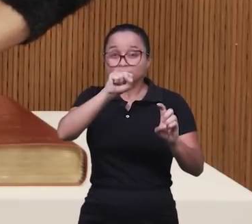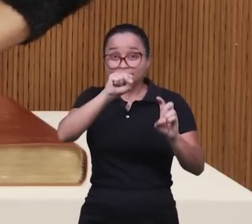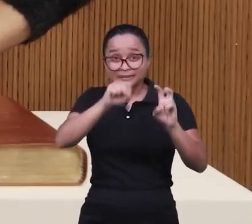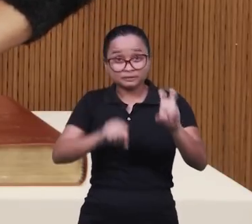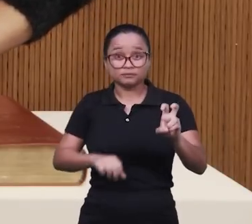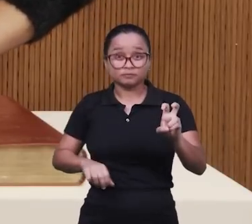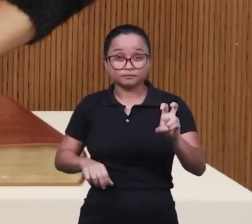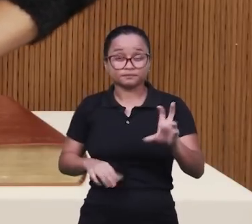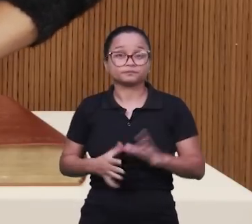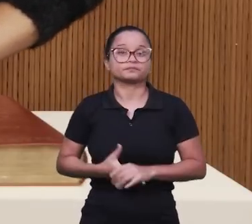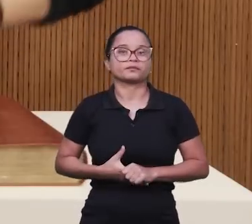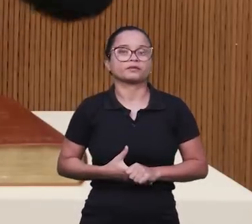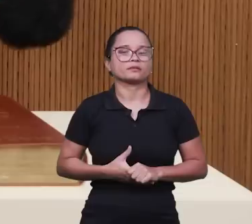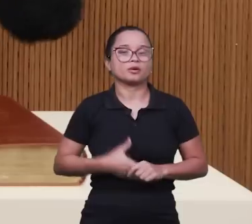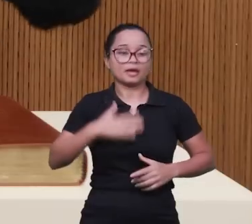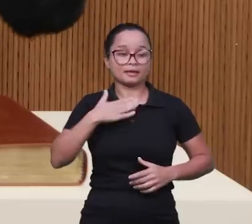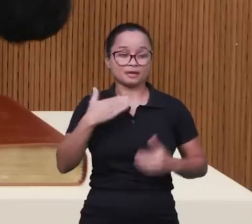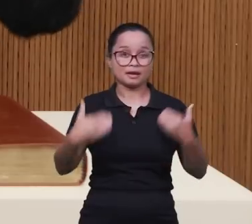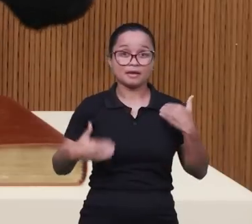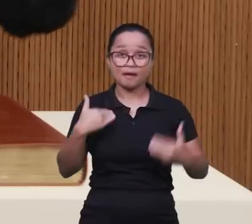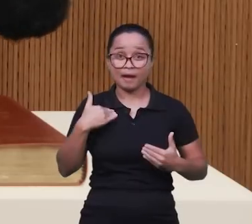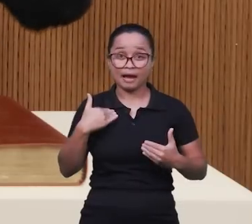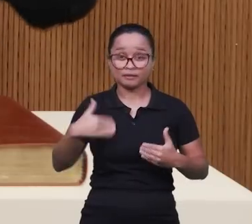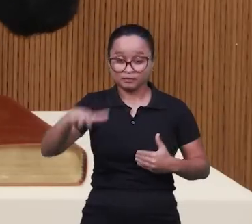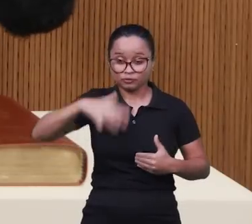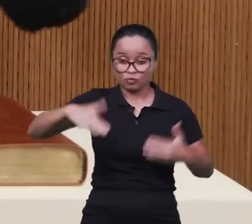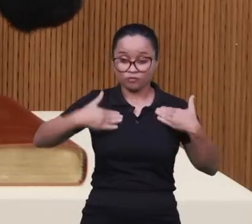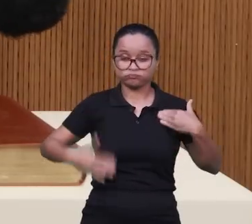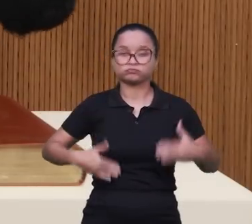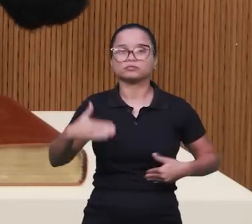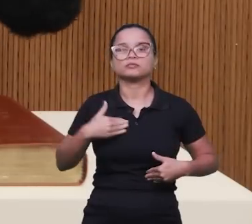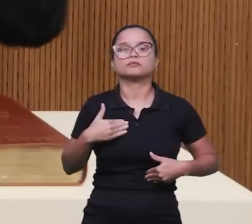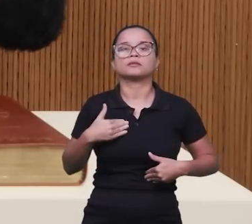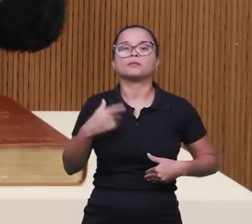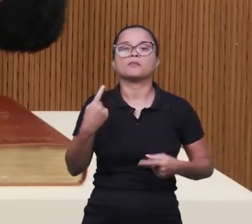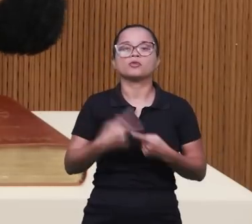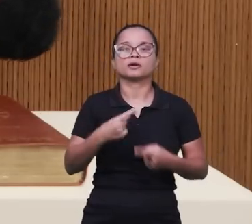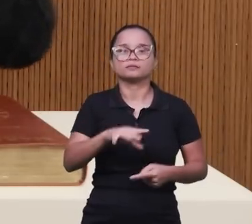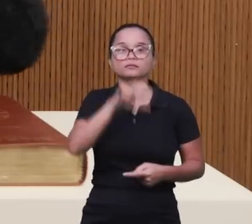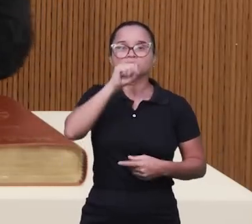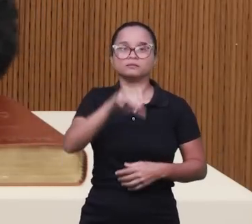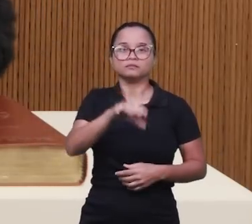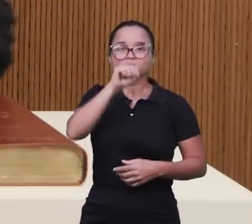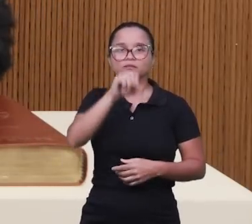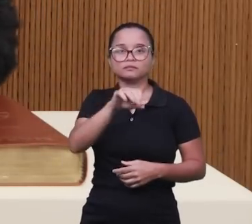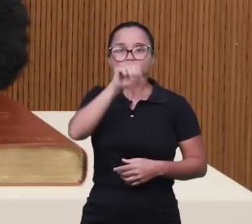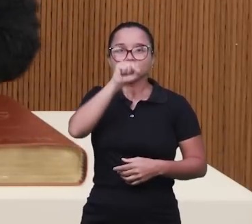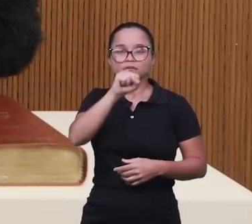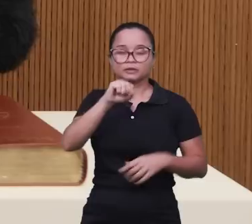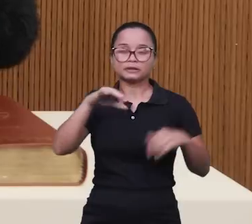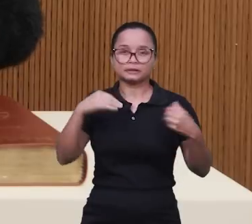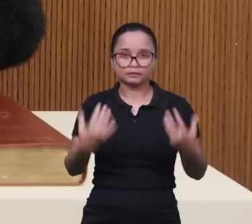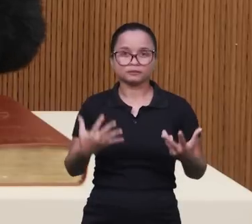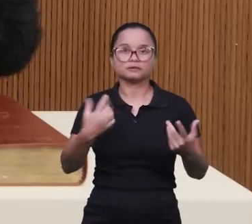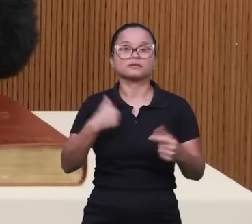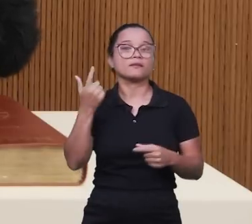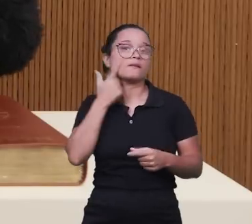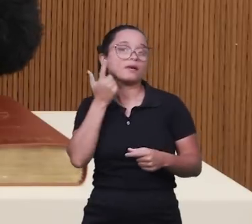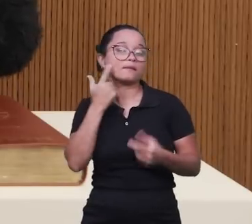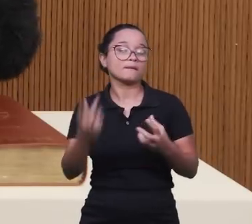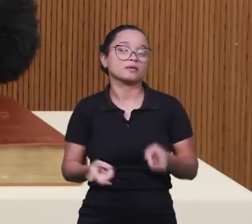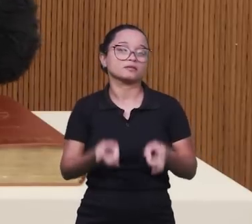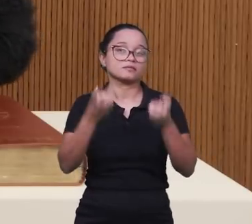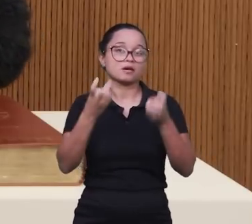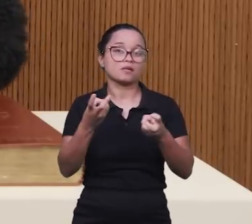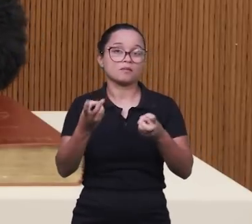Percebe que essa região do seu corpo ela vai funcionar com pequenos estímulos. Assim como os músculos